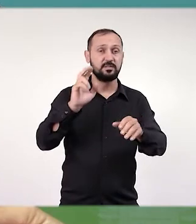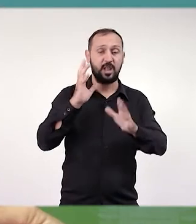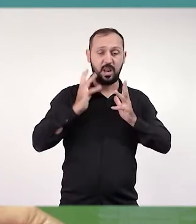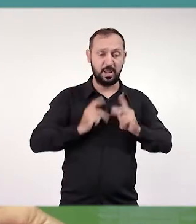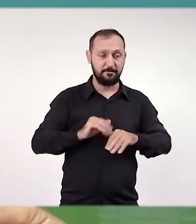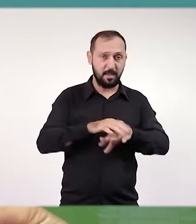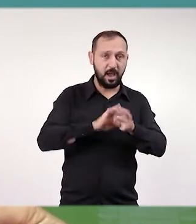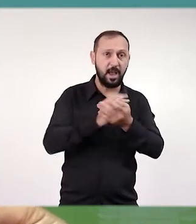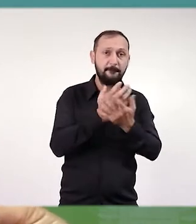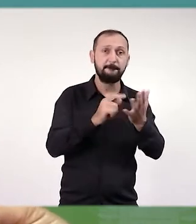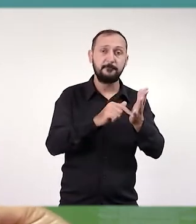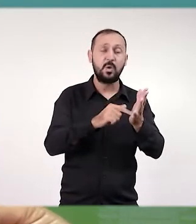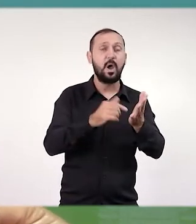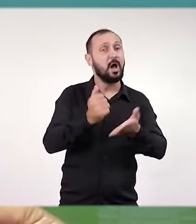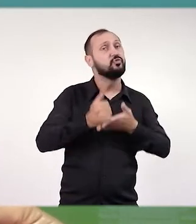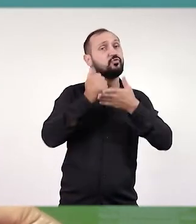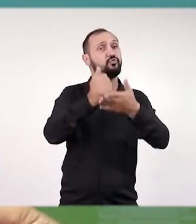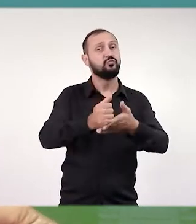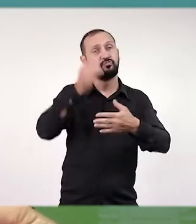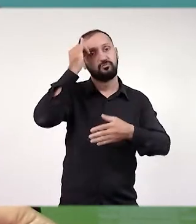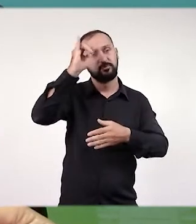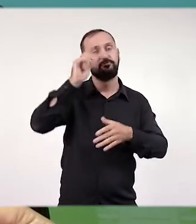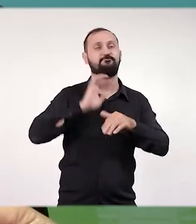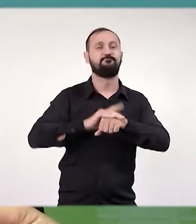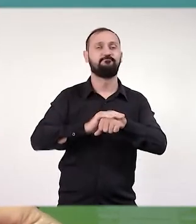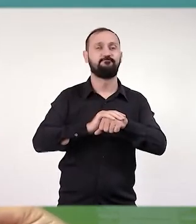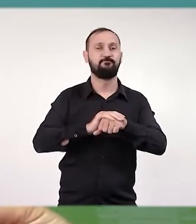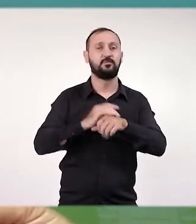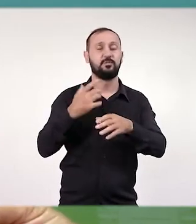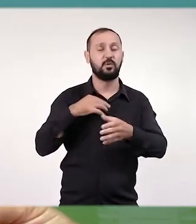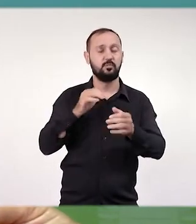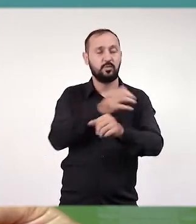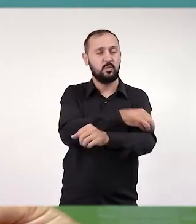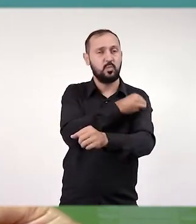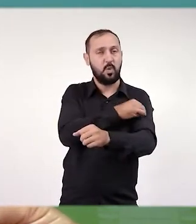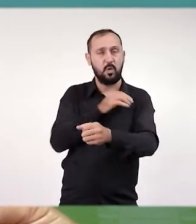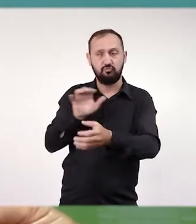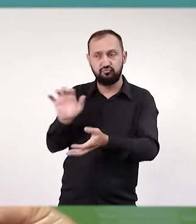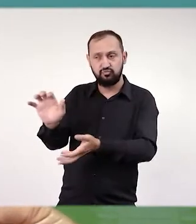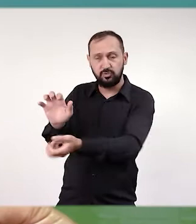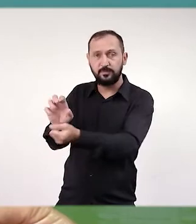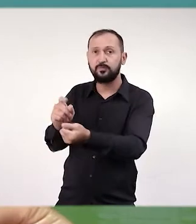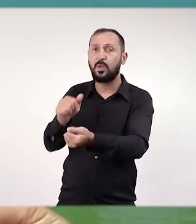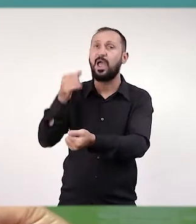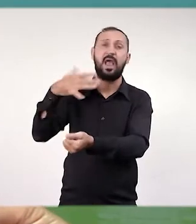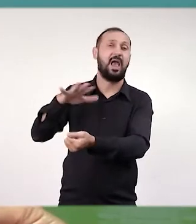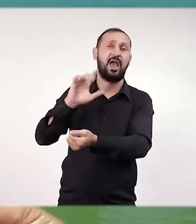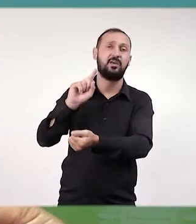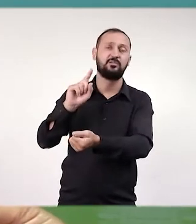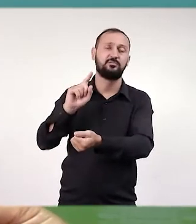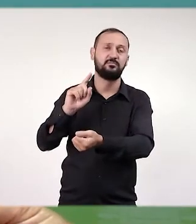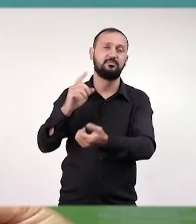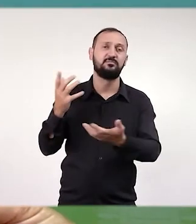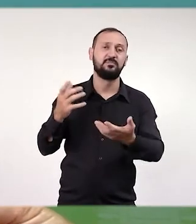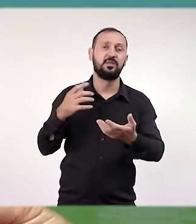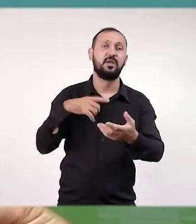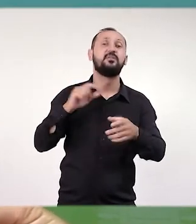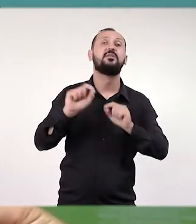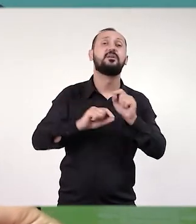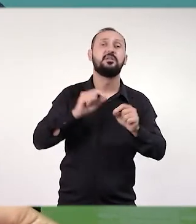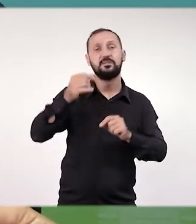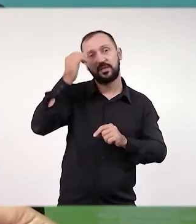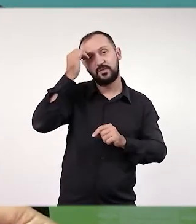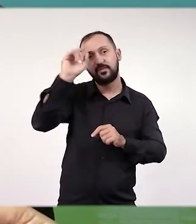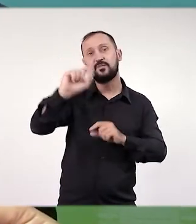melhores formas de prevenção dessas doenças. Portanto, o álcool gel não é um produto caro, não é? E, na verdade,